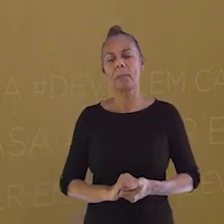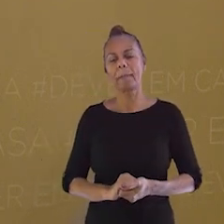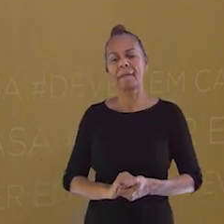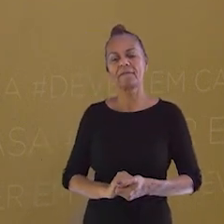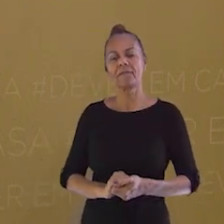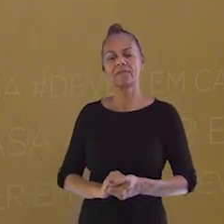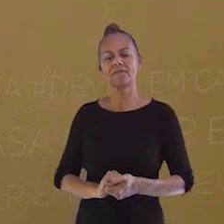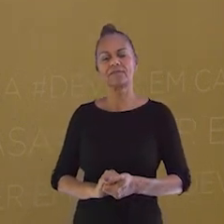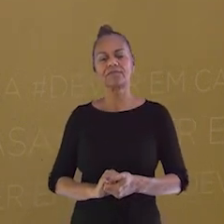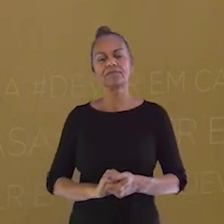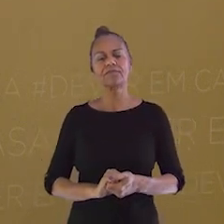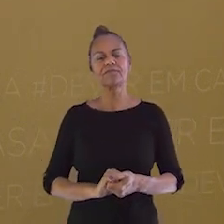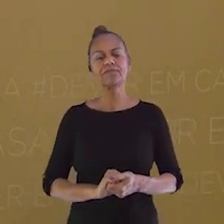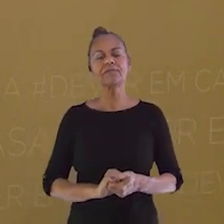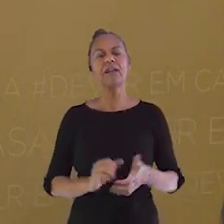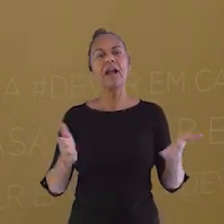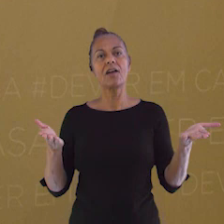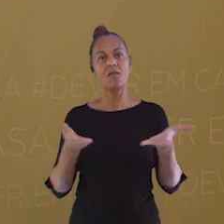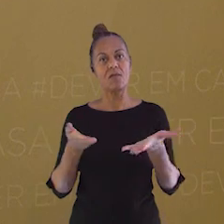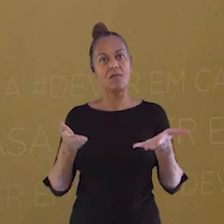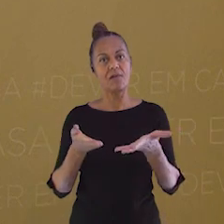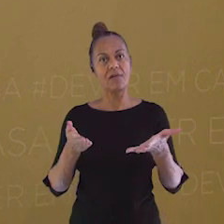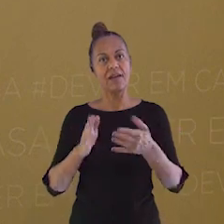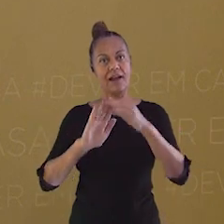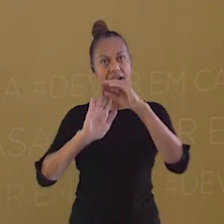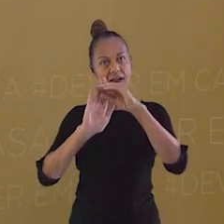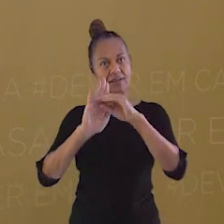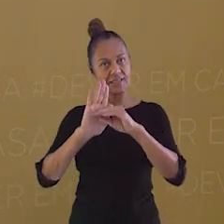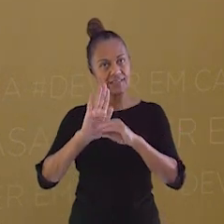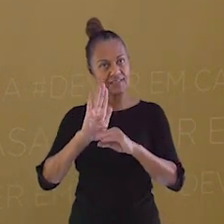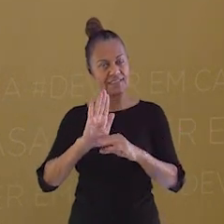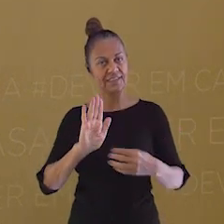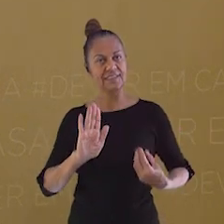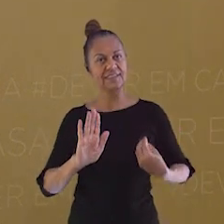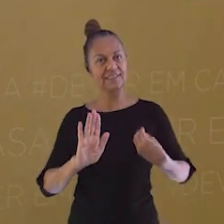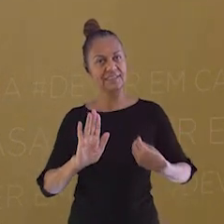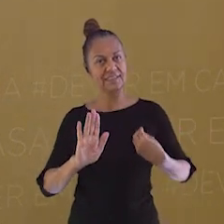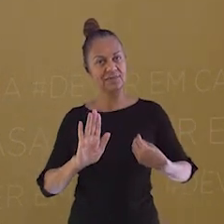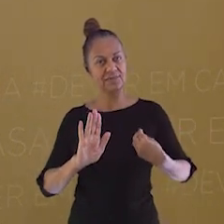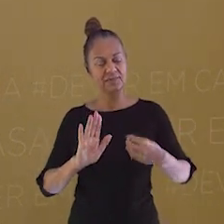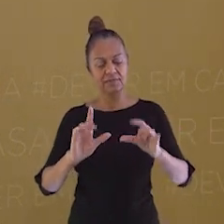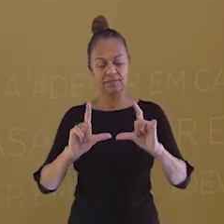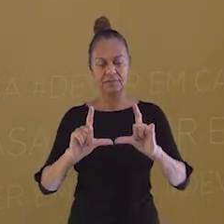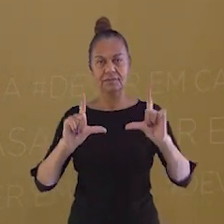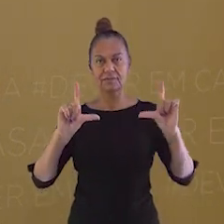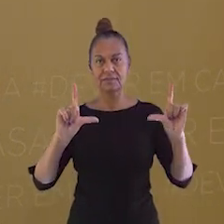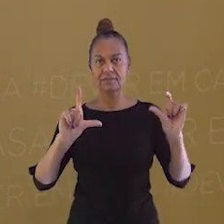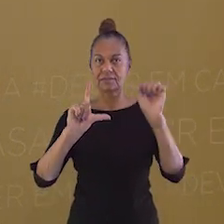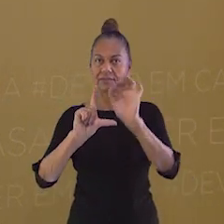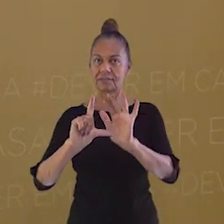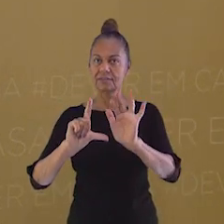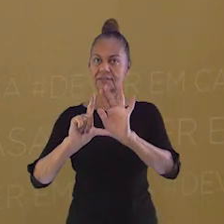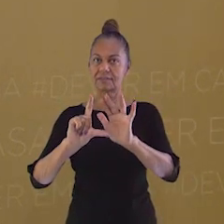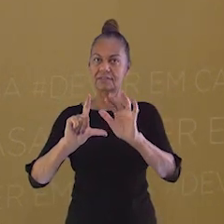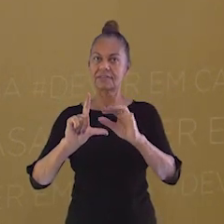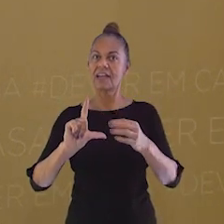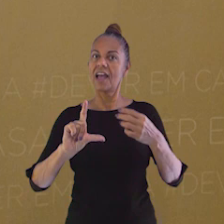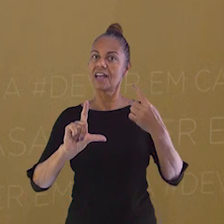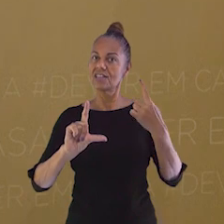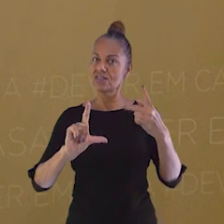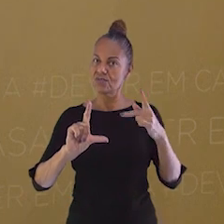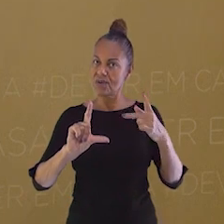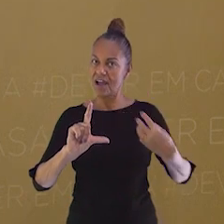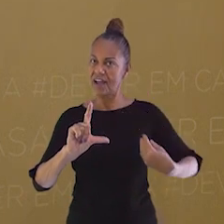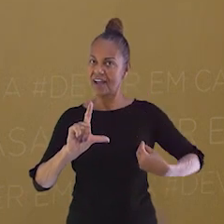lembrar da lista de chamada. Mais uma vez, aponte a câmera do seu celular para o QR Code que está aparecendo aqui